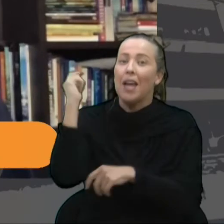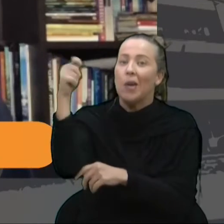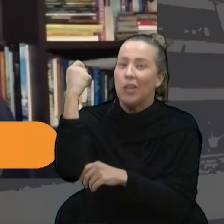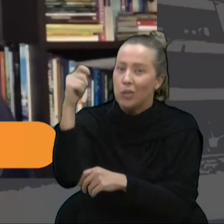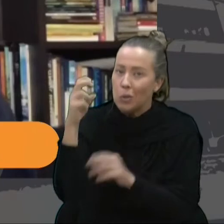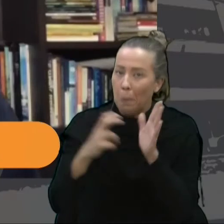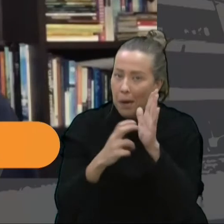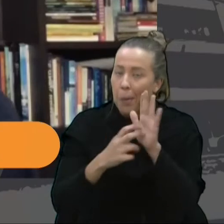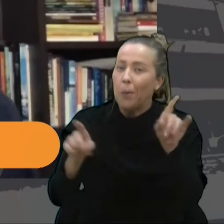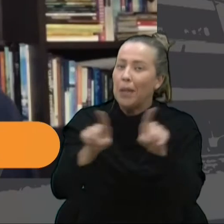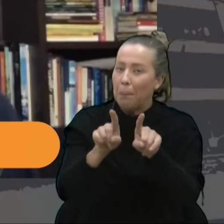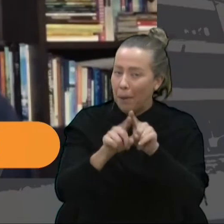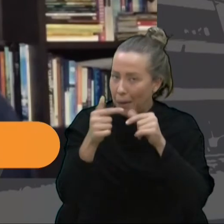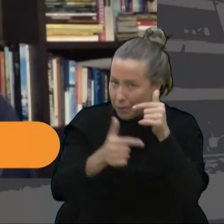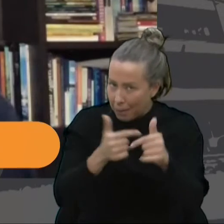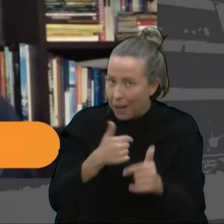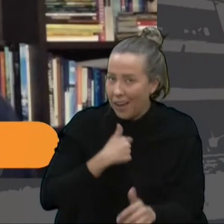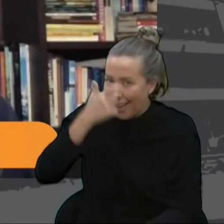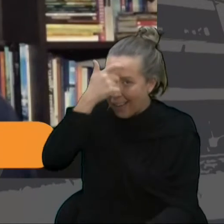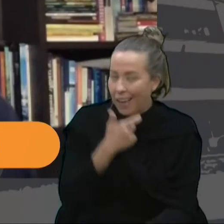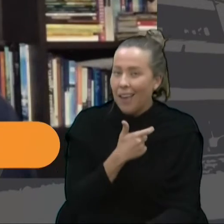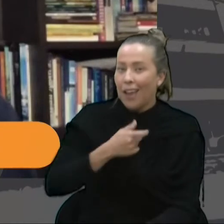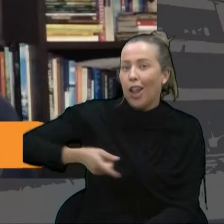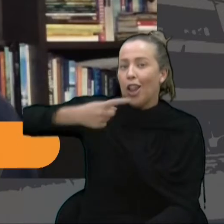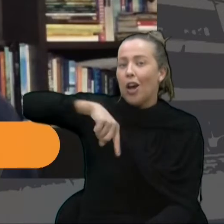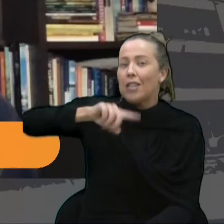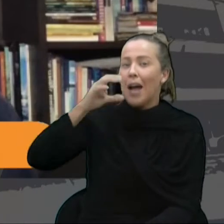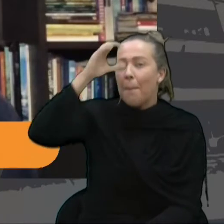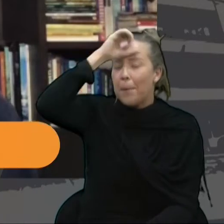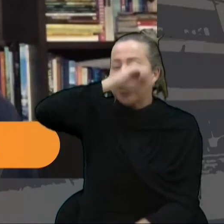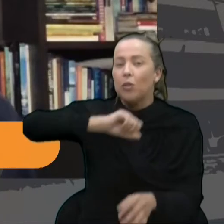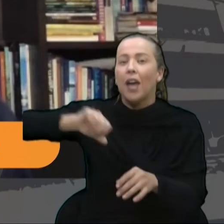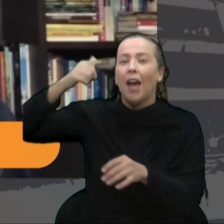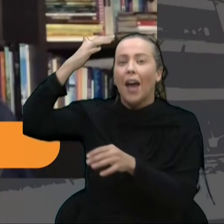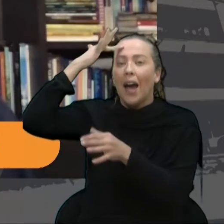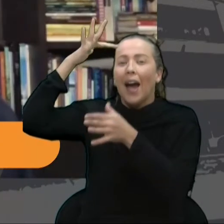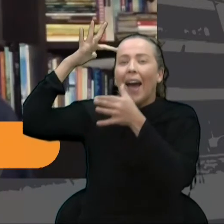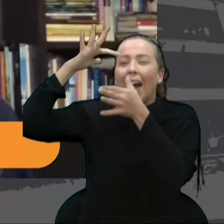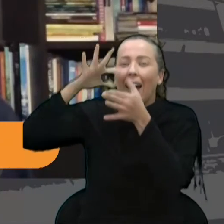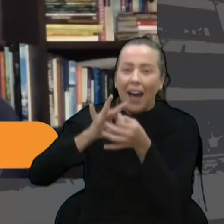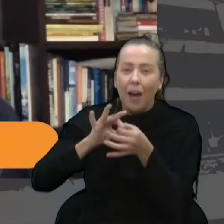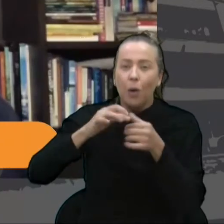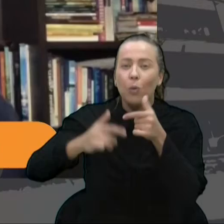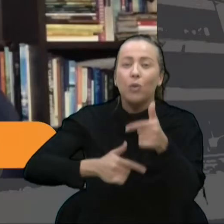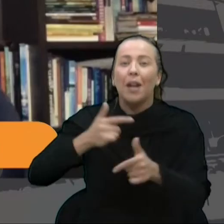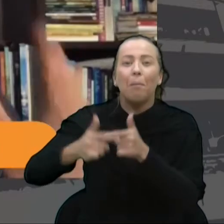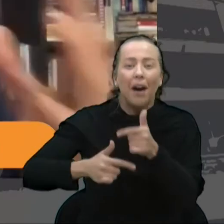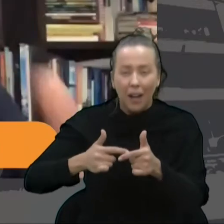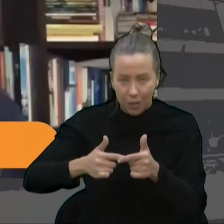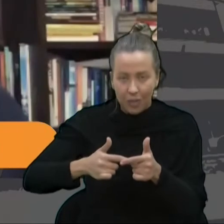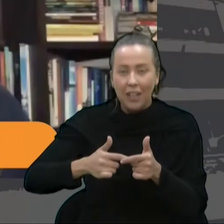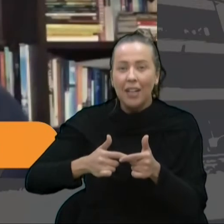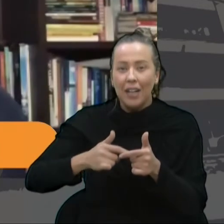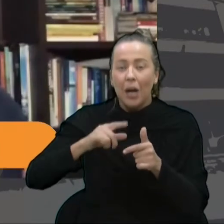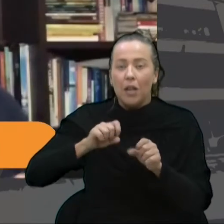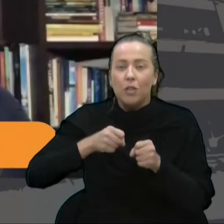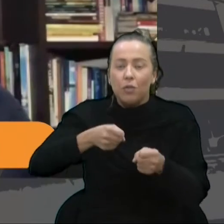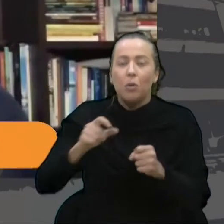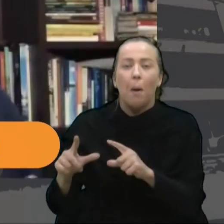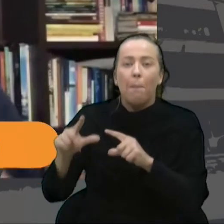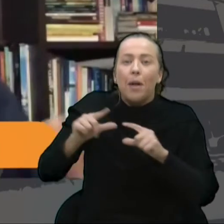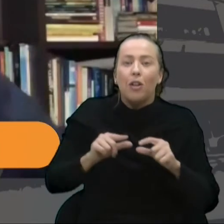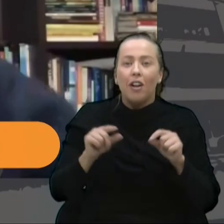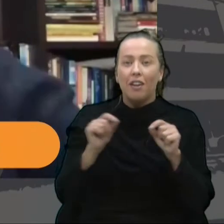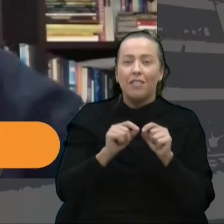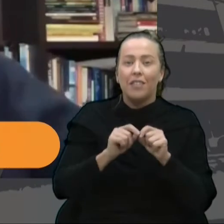Né? A gente aprendeu a racionalização do trabalho, né? Lei do menor esforço. A gente